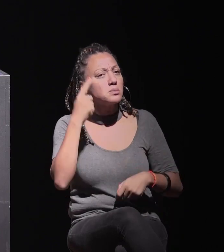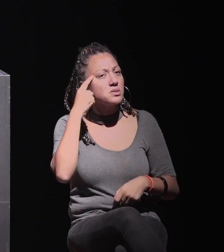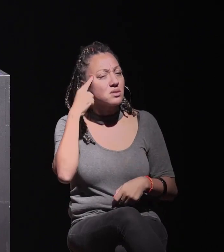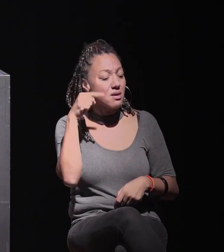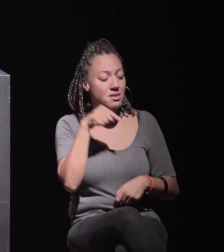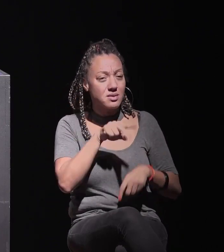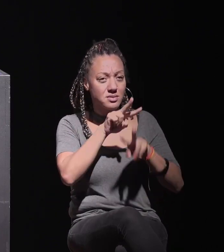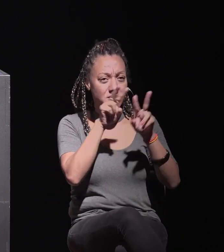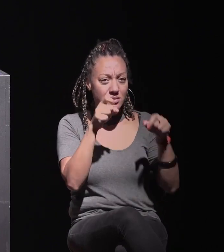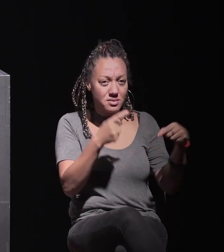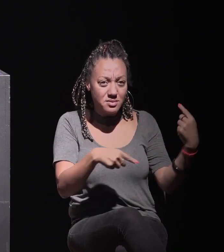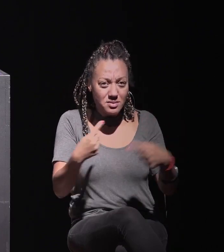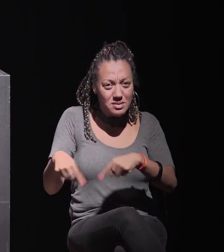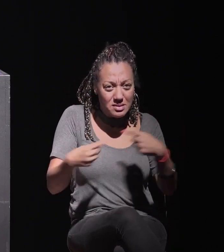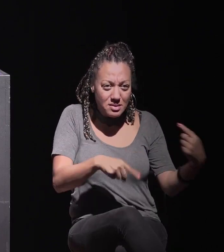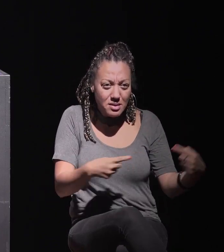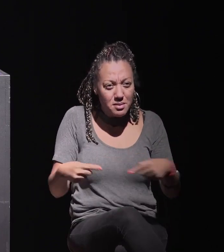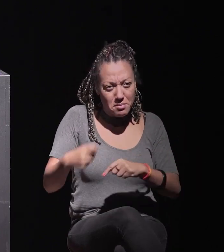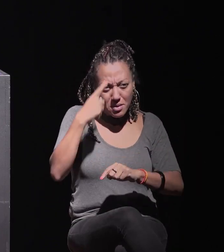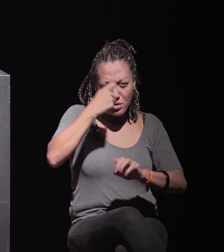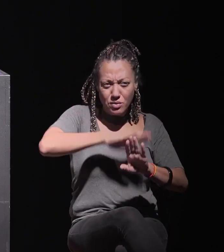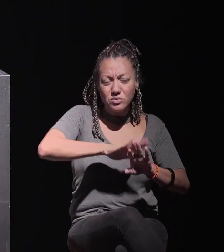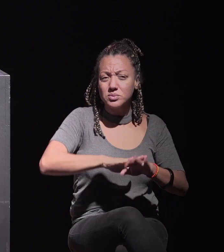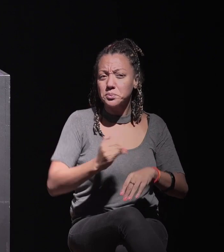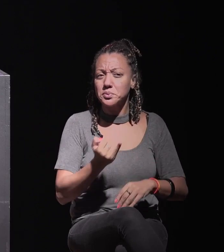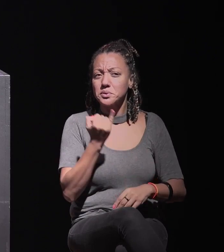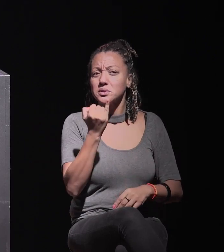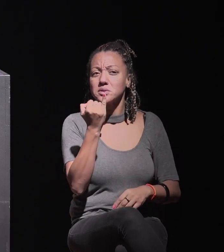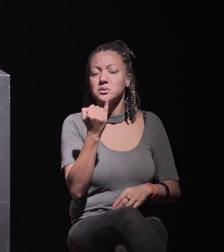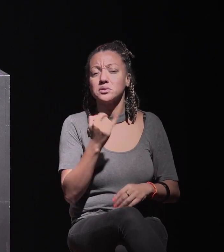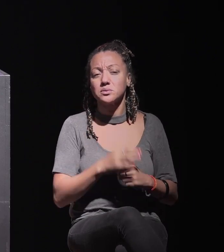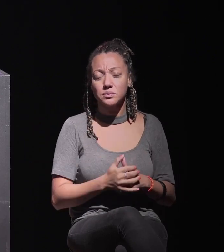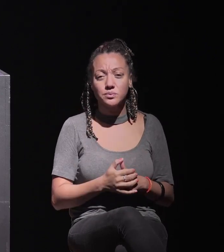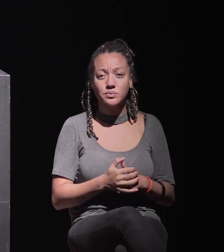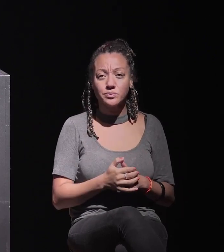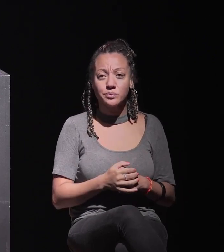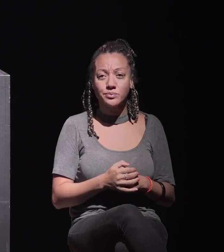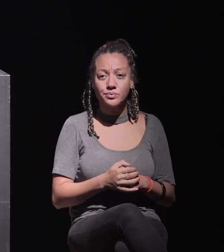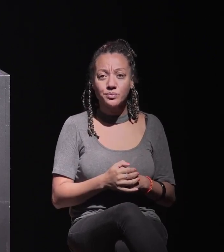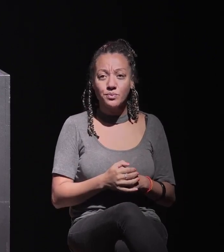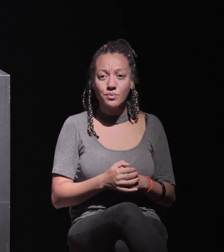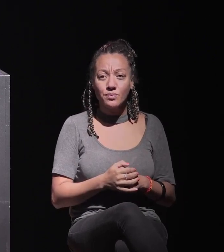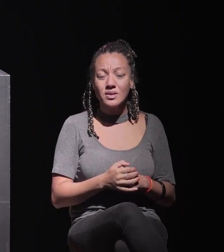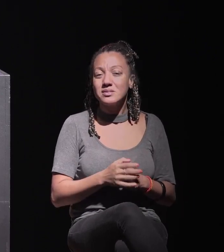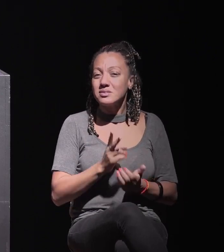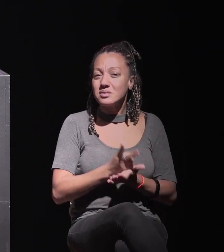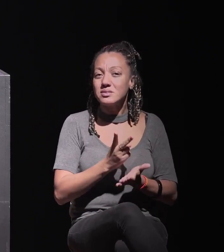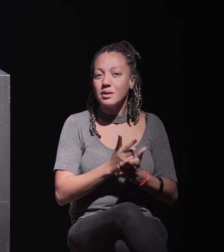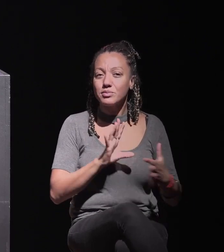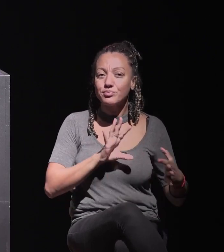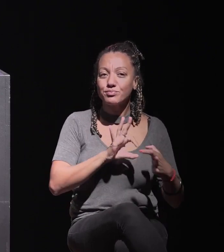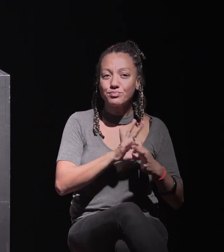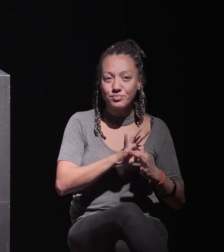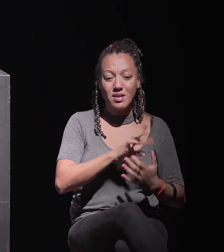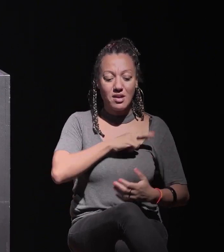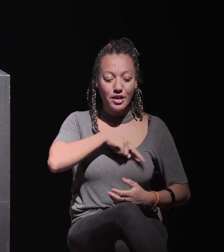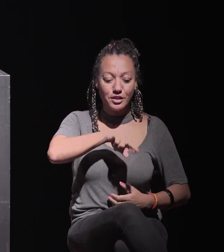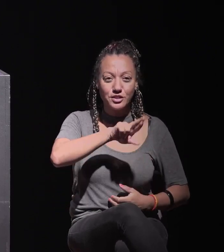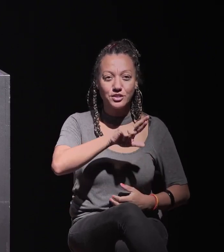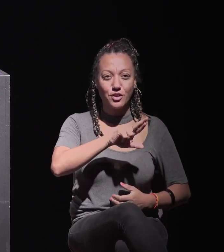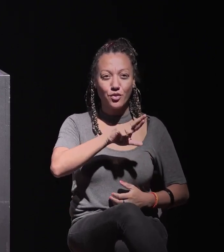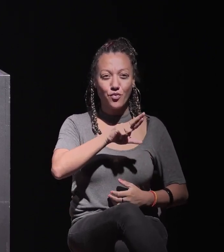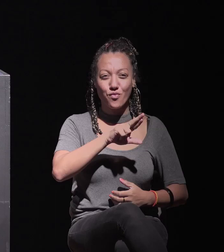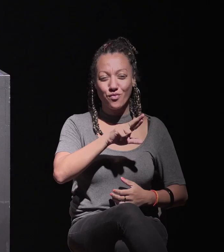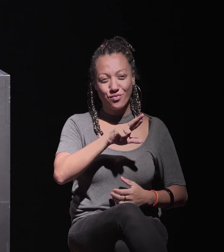debates. Esses espaços, muitas vezes, estão relacionados a religiões, né, fundamentalistas. Na